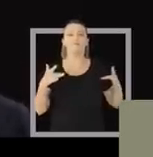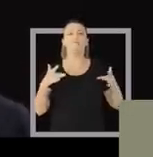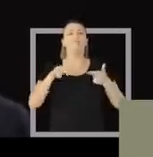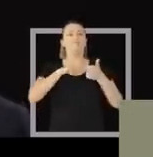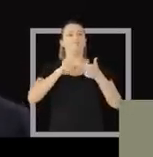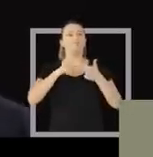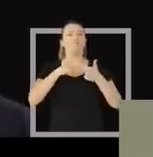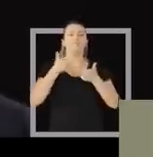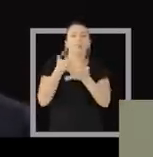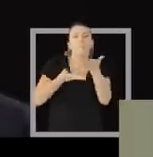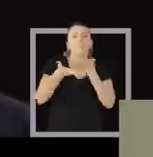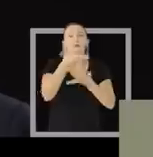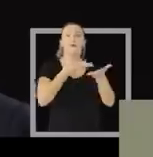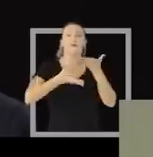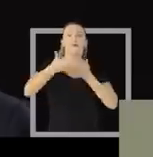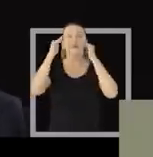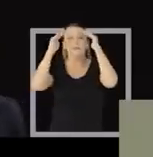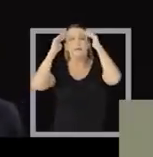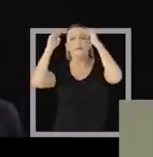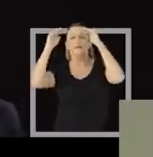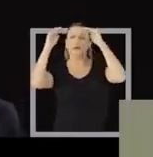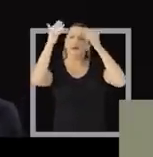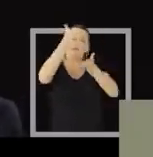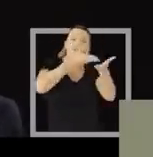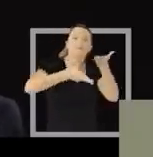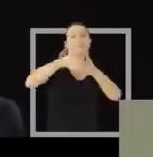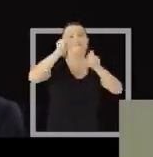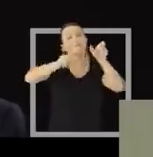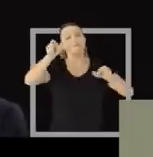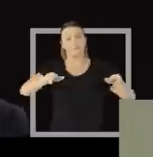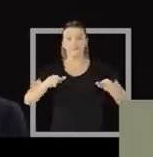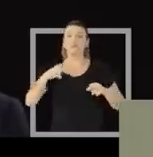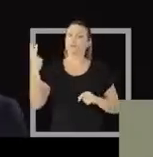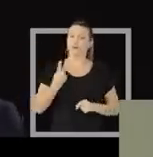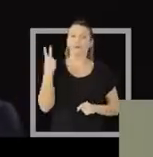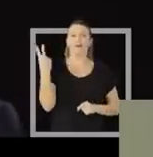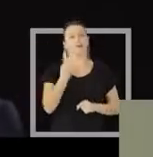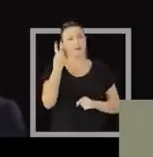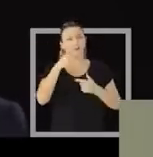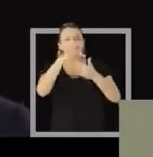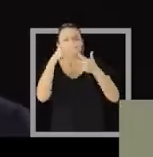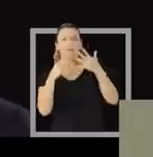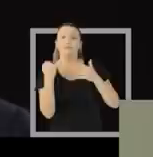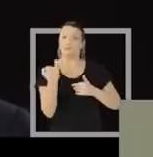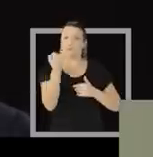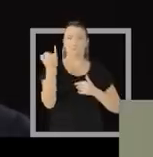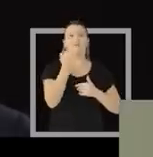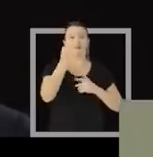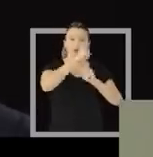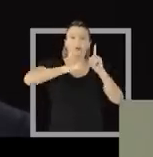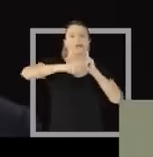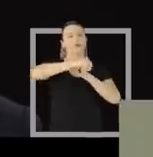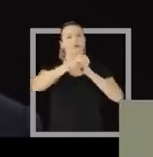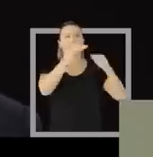solidariedade, da compaixão e do respeito pelo próximo. Valores tão necessários para uma sociedade mais